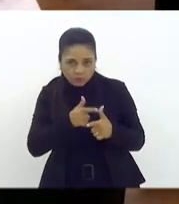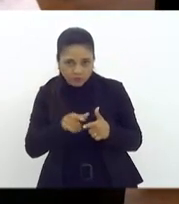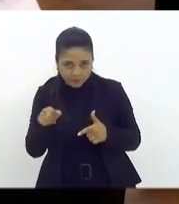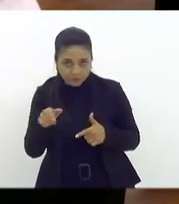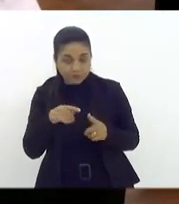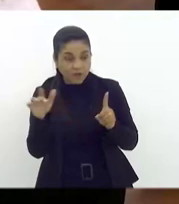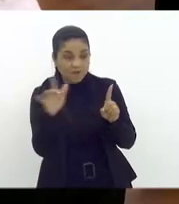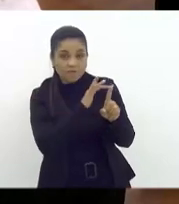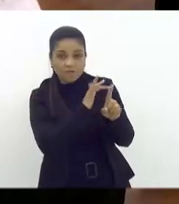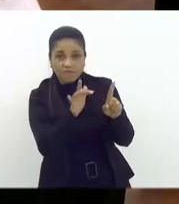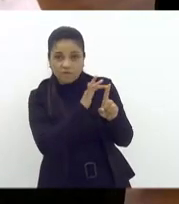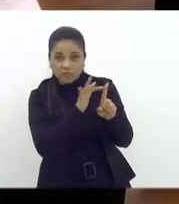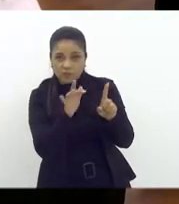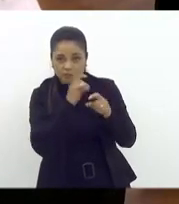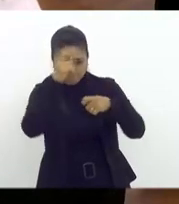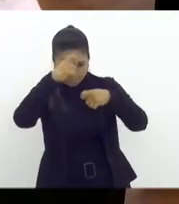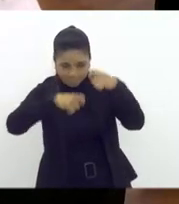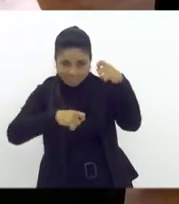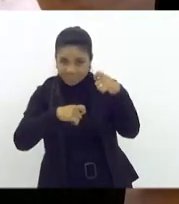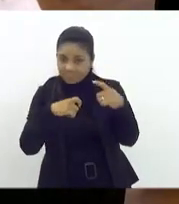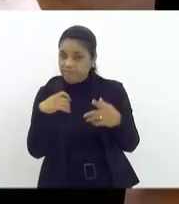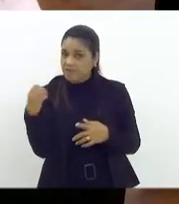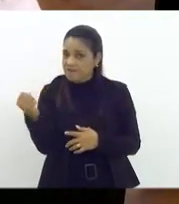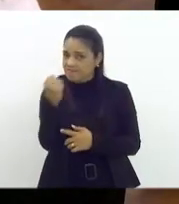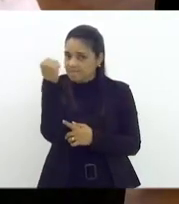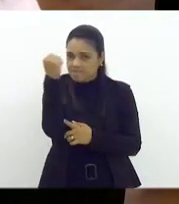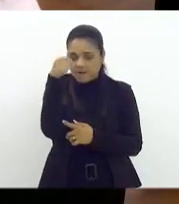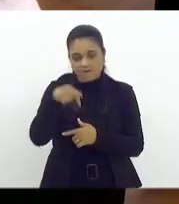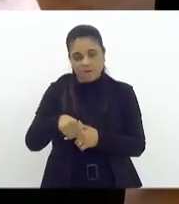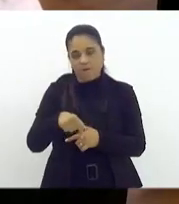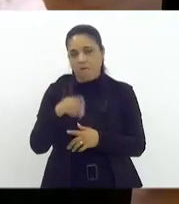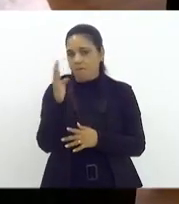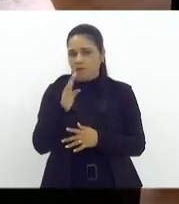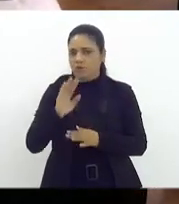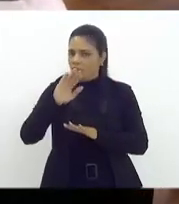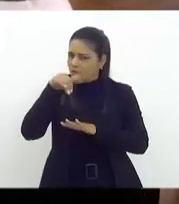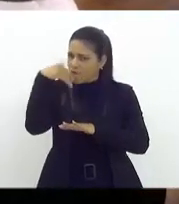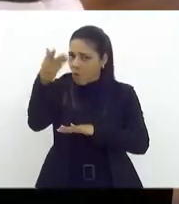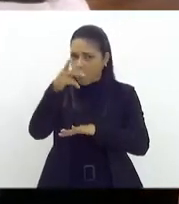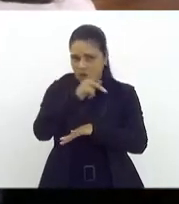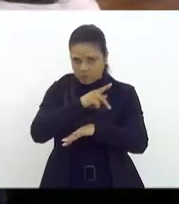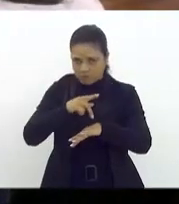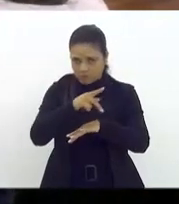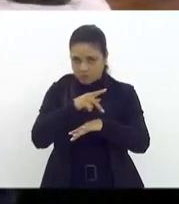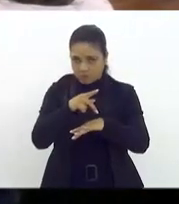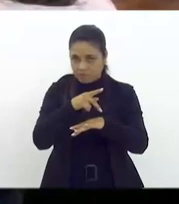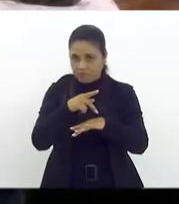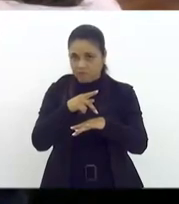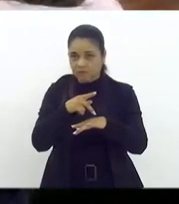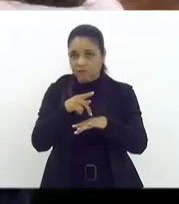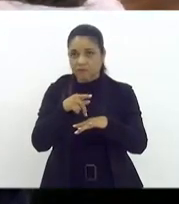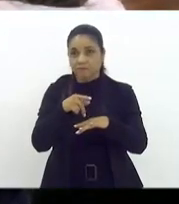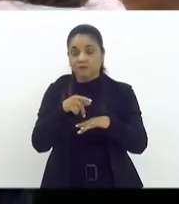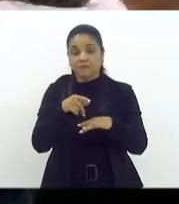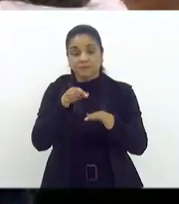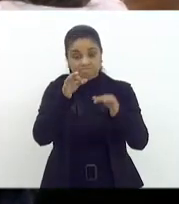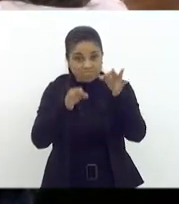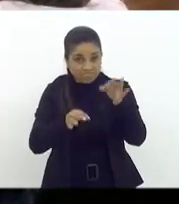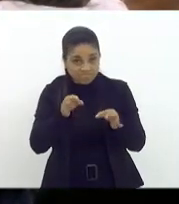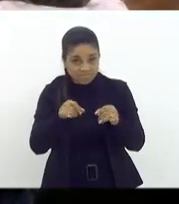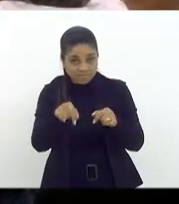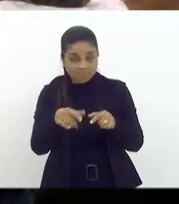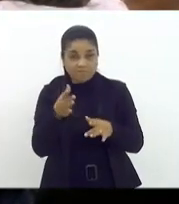de um crime sexual gravíssimo não foi aqui no Brasil foi apresentado num alinhamento presencial